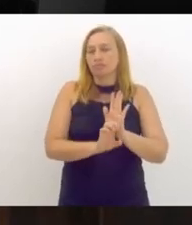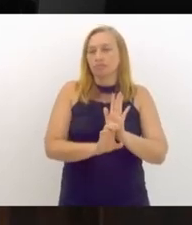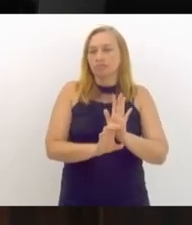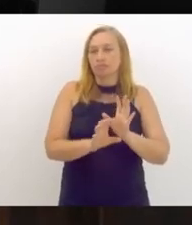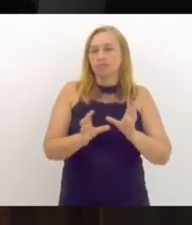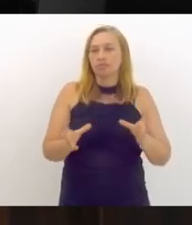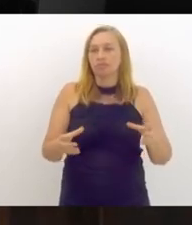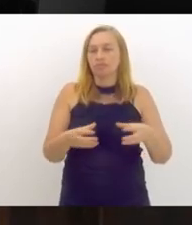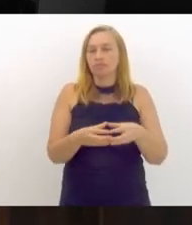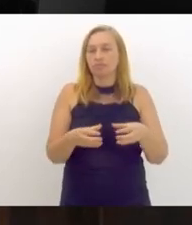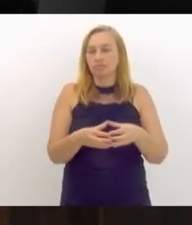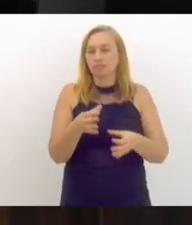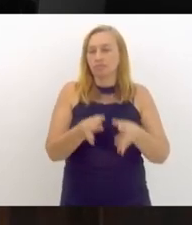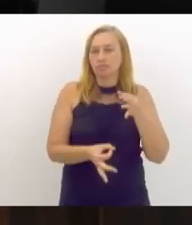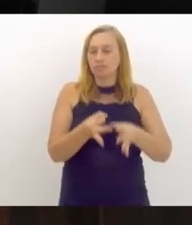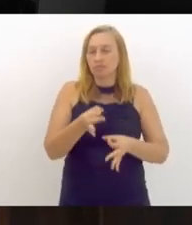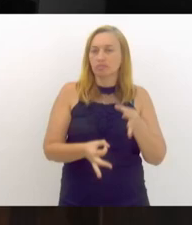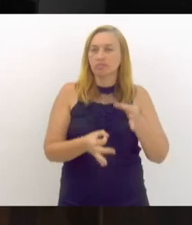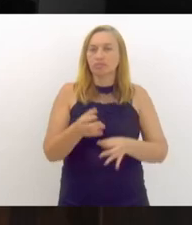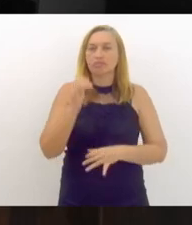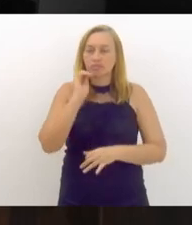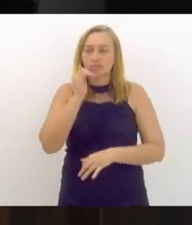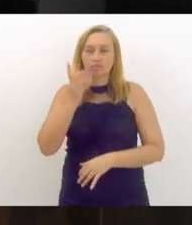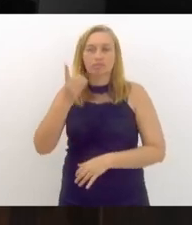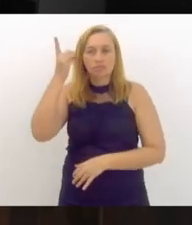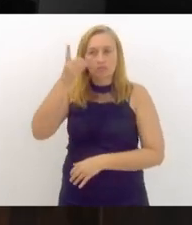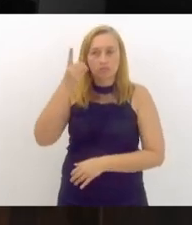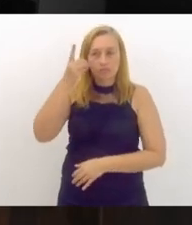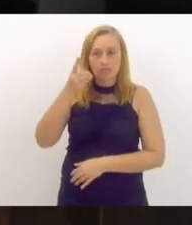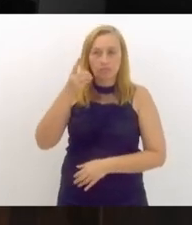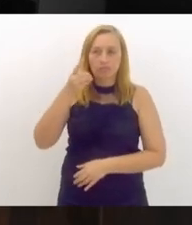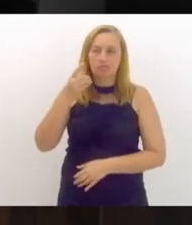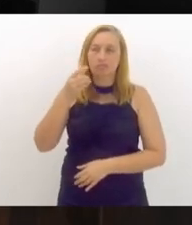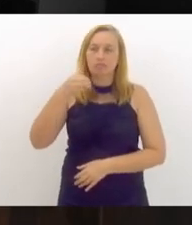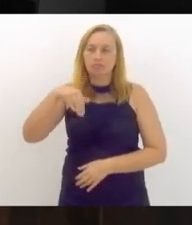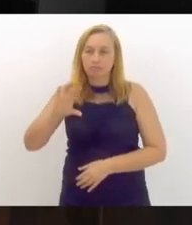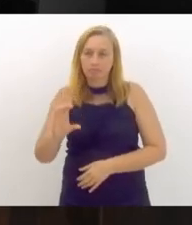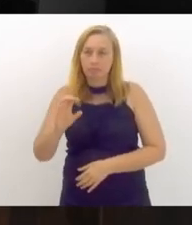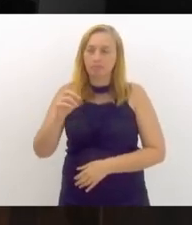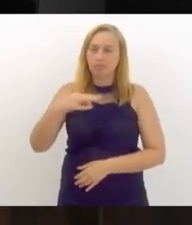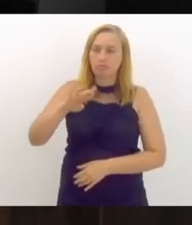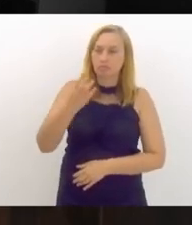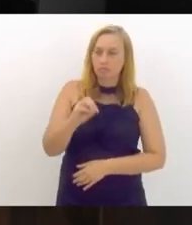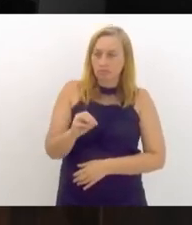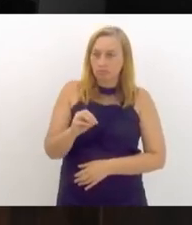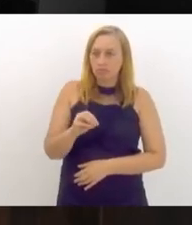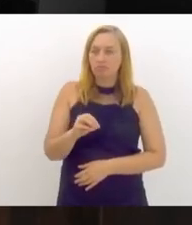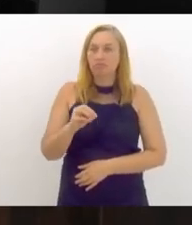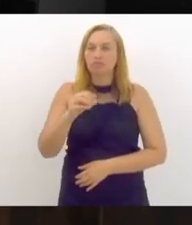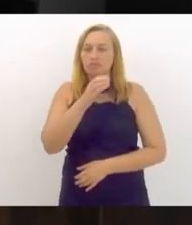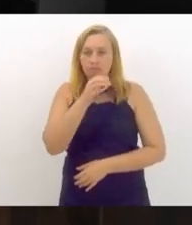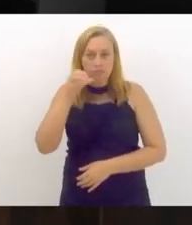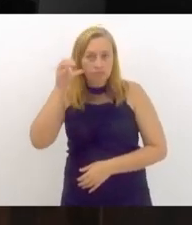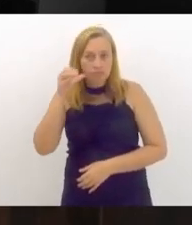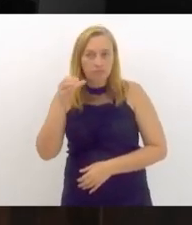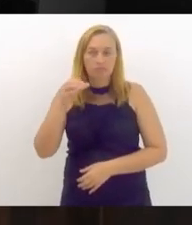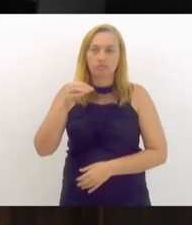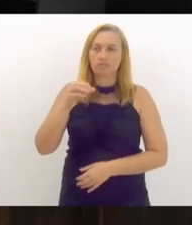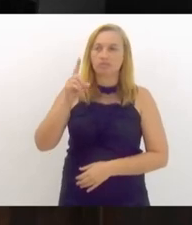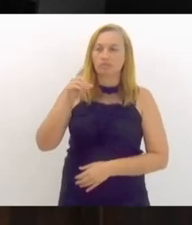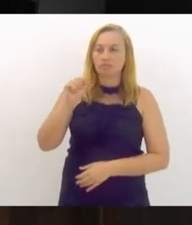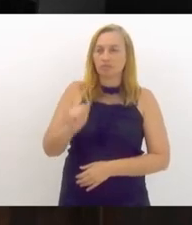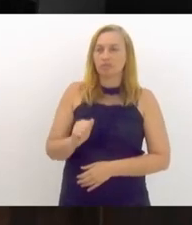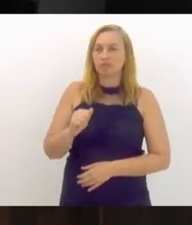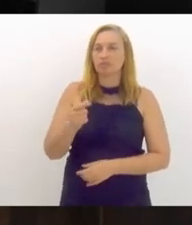Constituição e Justiça com emenda. Relatores, deputados Carlos Mink, Chico Machado, Célia Jordão e Márcio Canella.